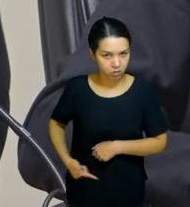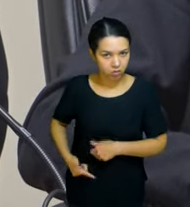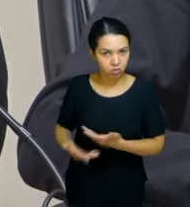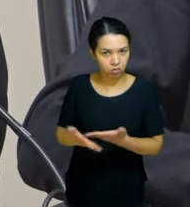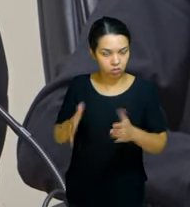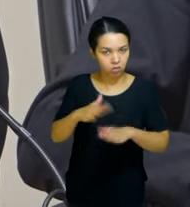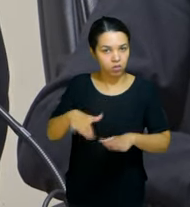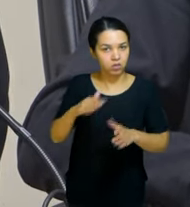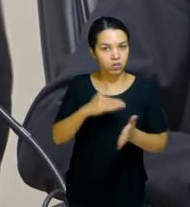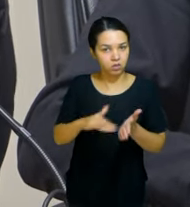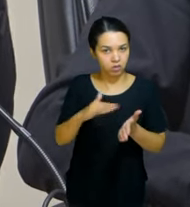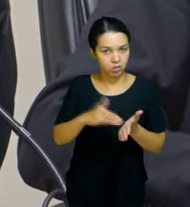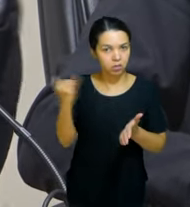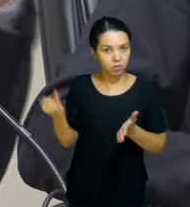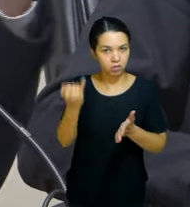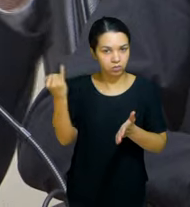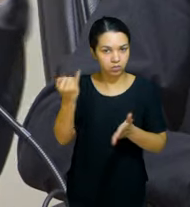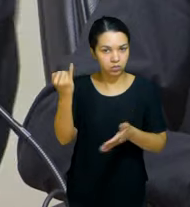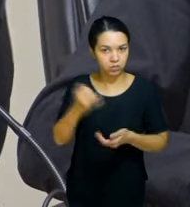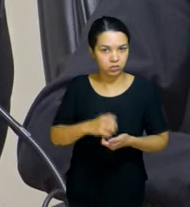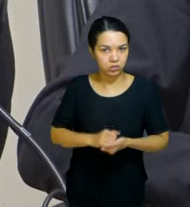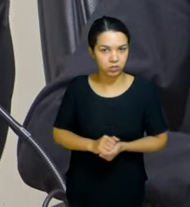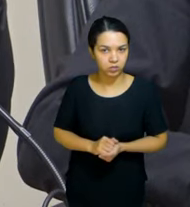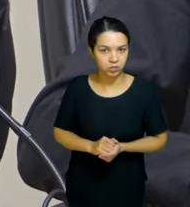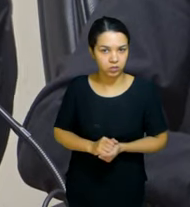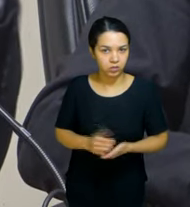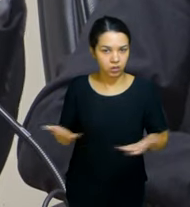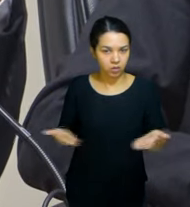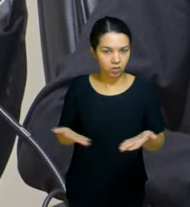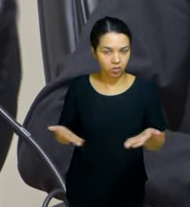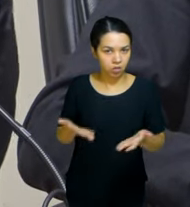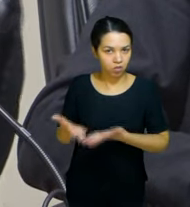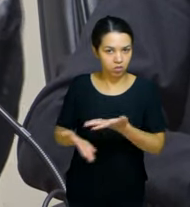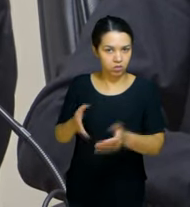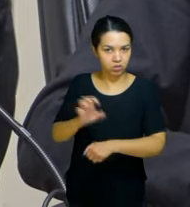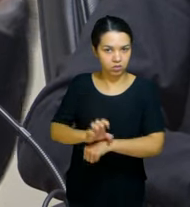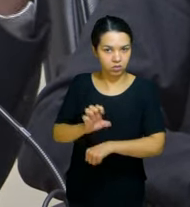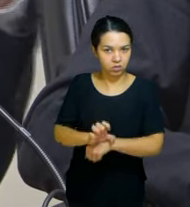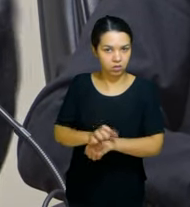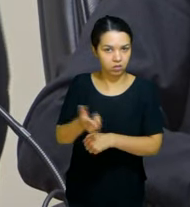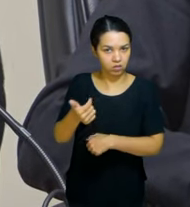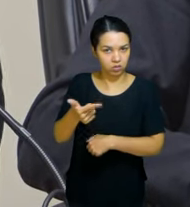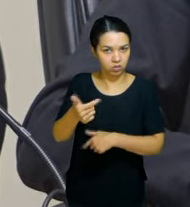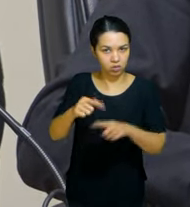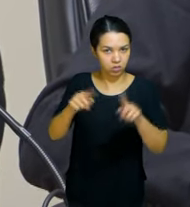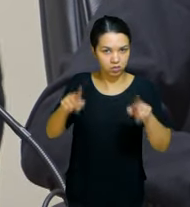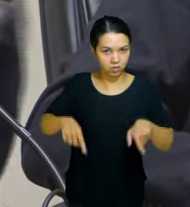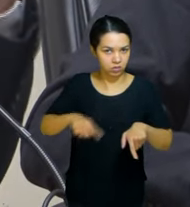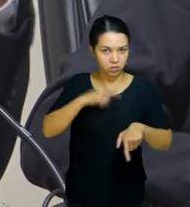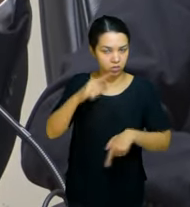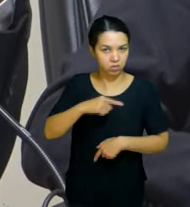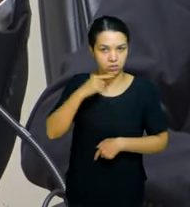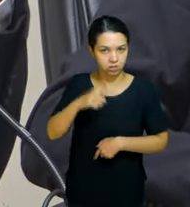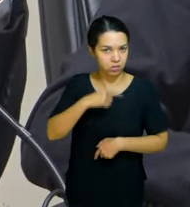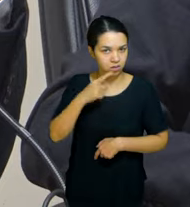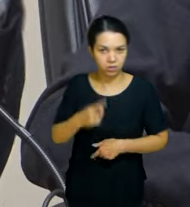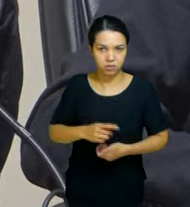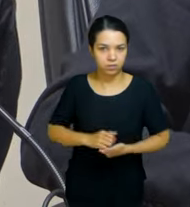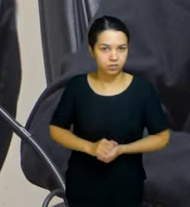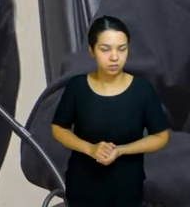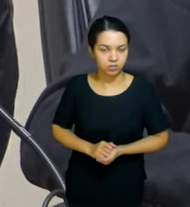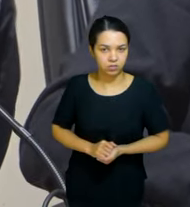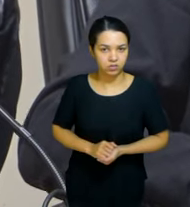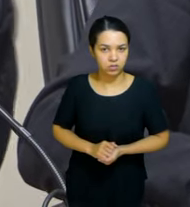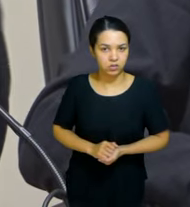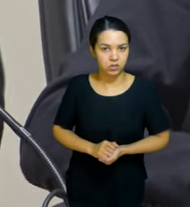são importantes. Não há, por hora, realmente, cuidar do Estado de Santa Catarina com 12 servidores. Não há, por hora, mesmo. Então,